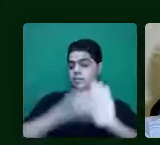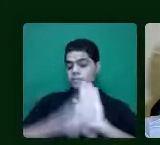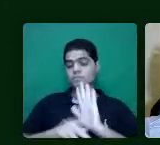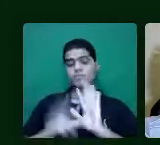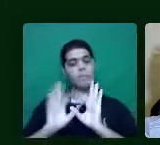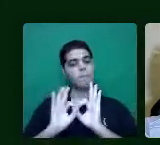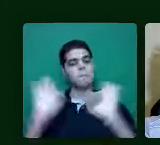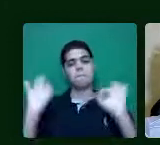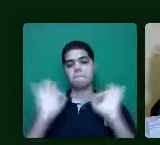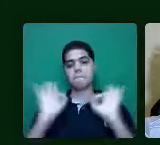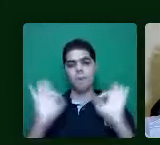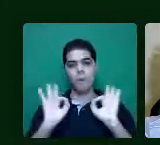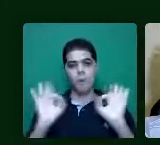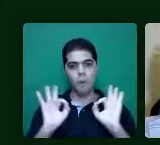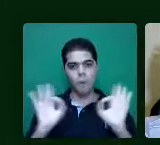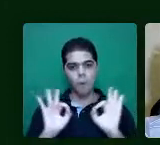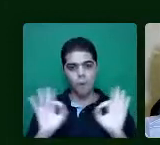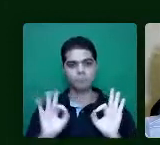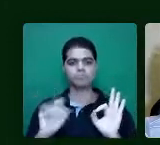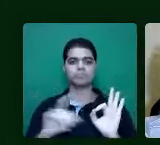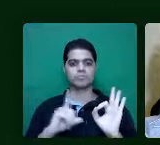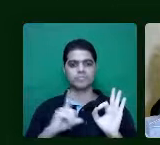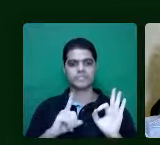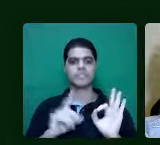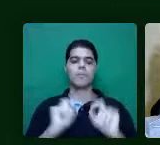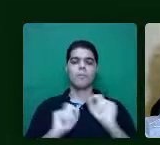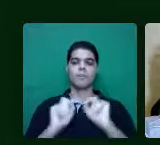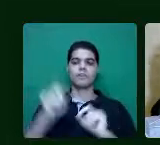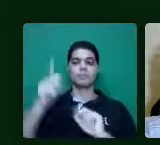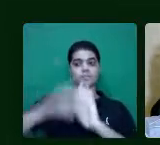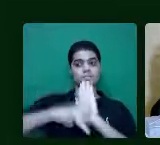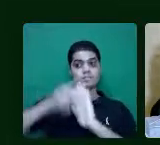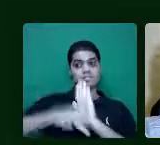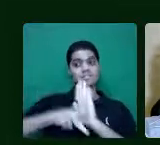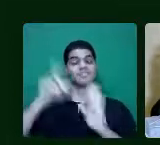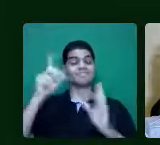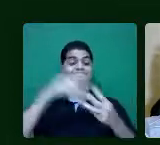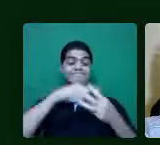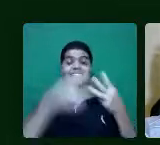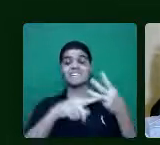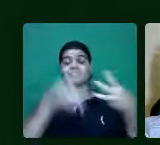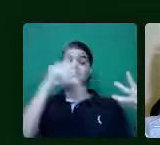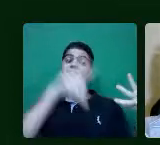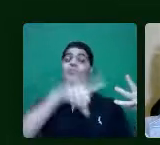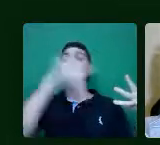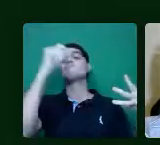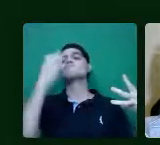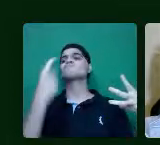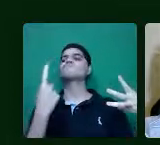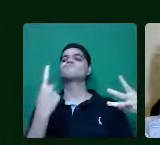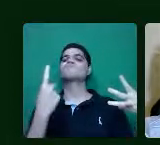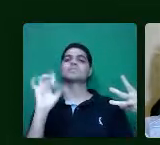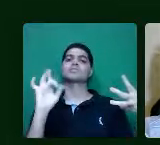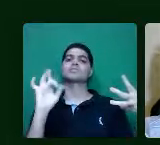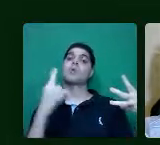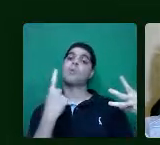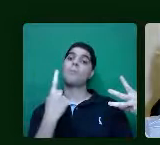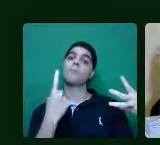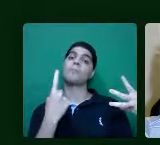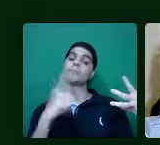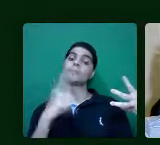quando você for entregar o seu projeto, você vai ter que escolher apenas o que ele mais se encaixa, porque ele vai ser avaliado